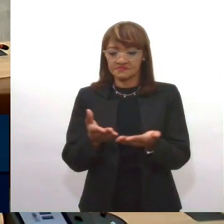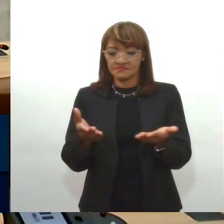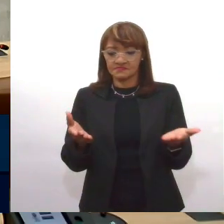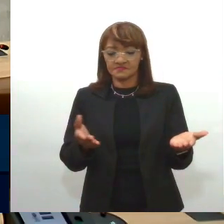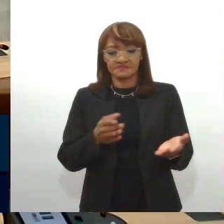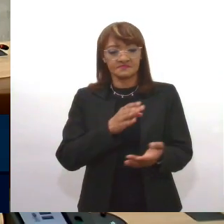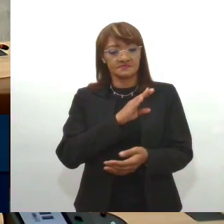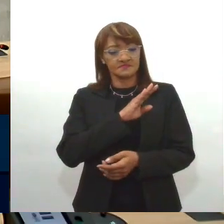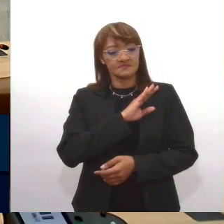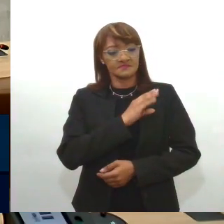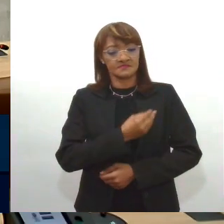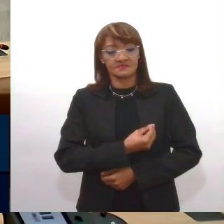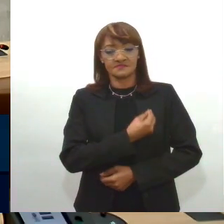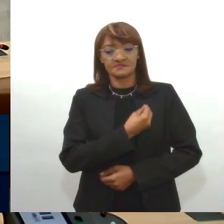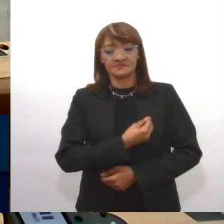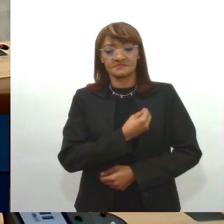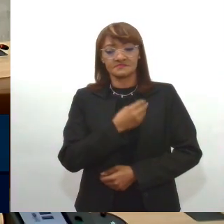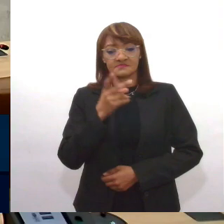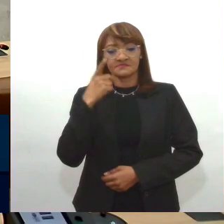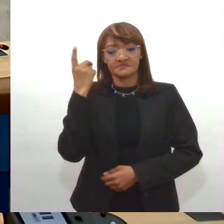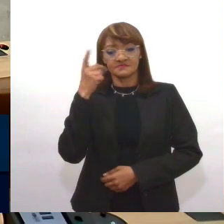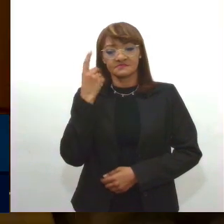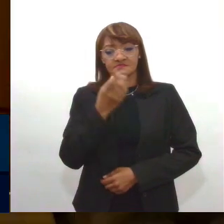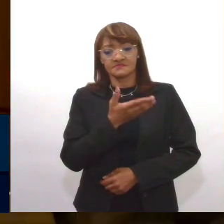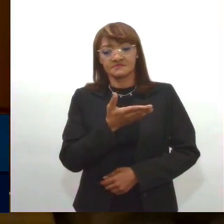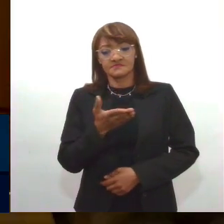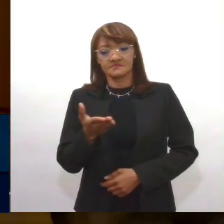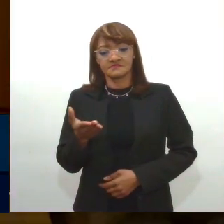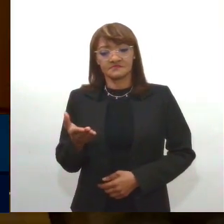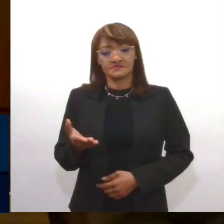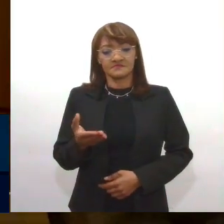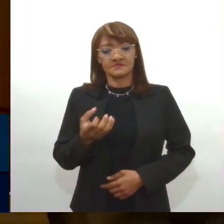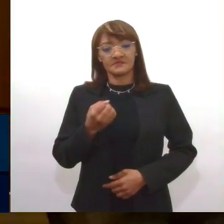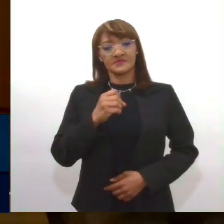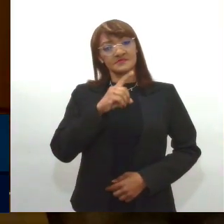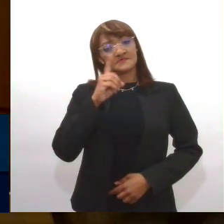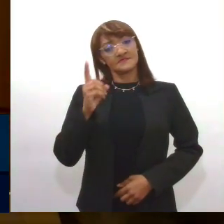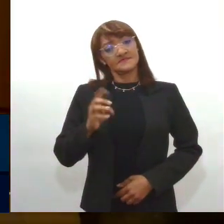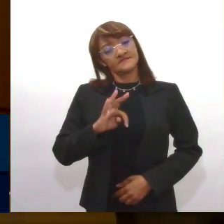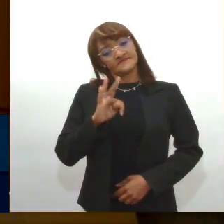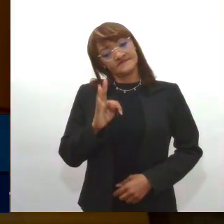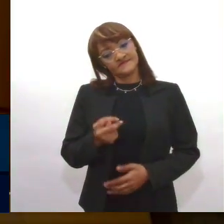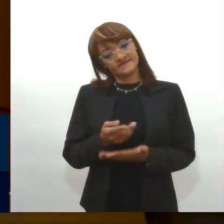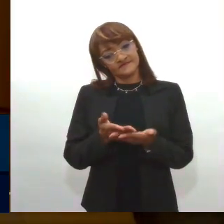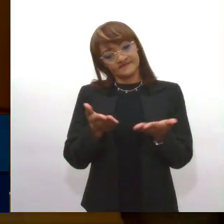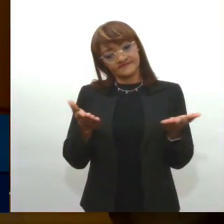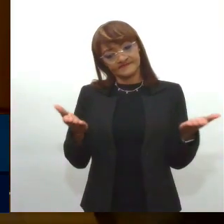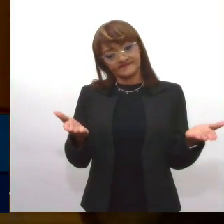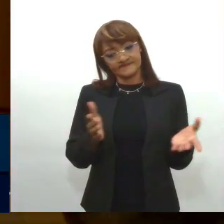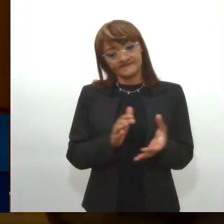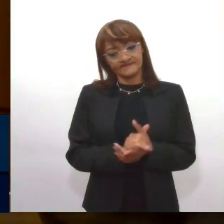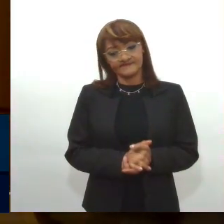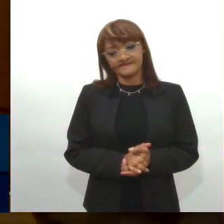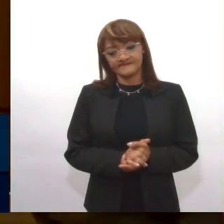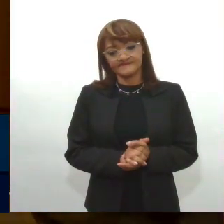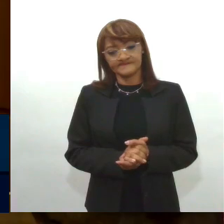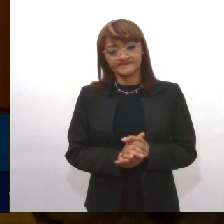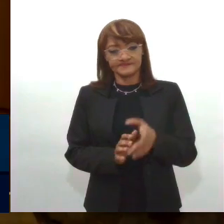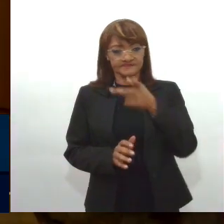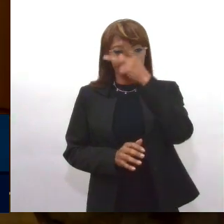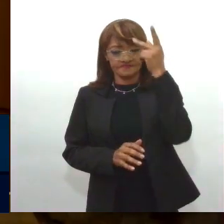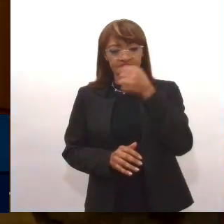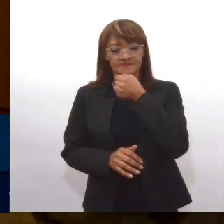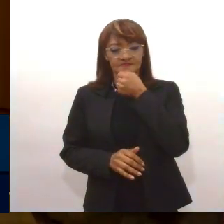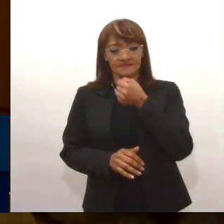Deputados Bom dia novamente todos que estão aqui tô vendo que tem um pessoal da Imprensa o pessoal Ali